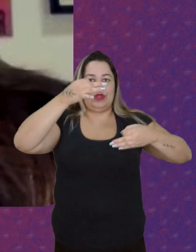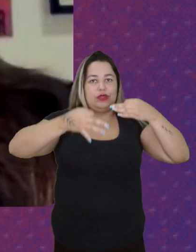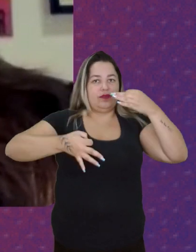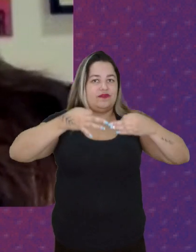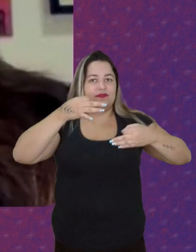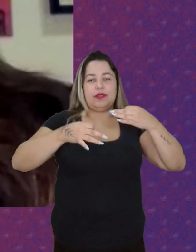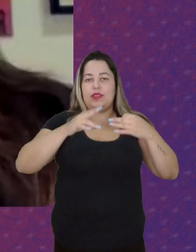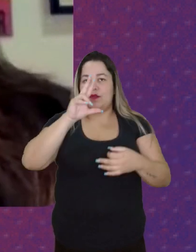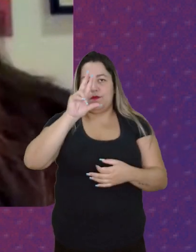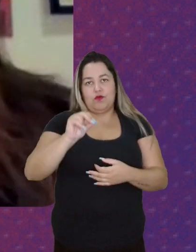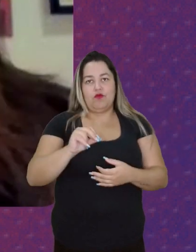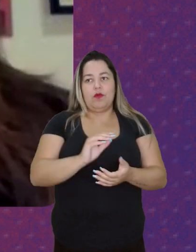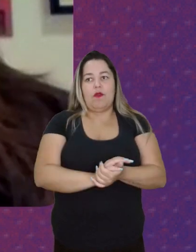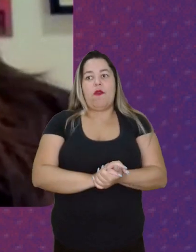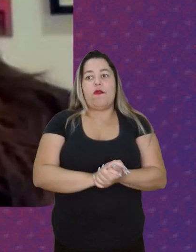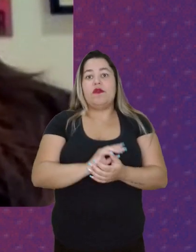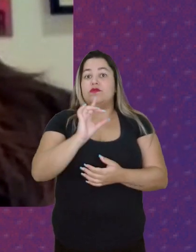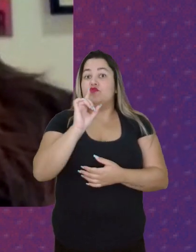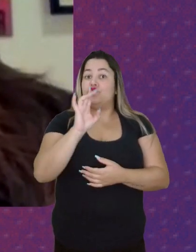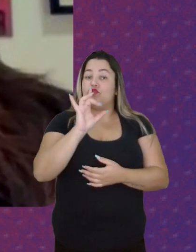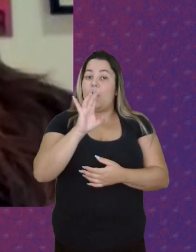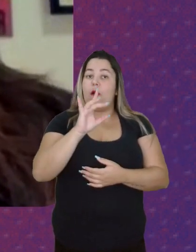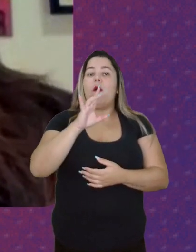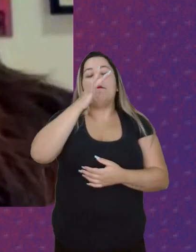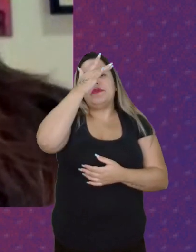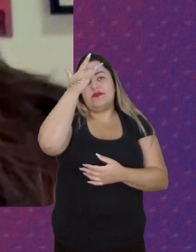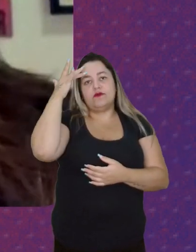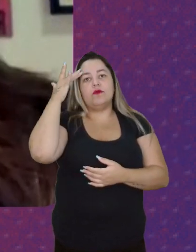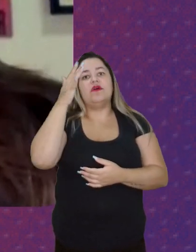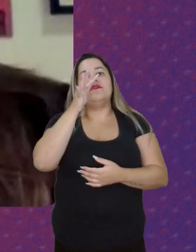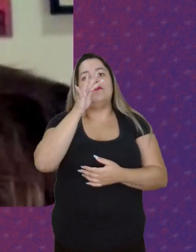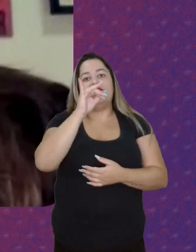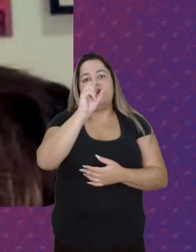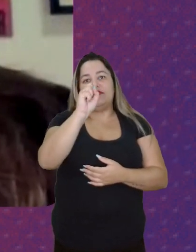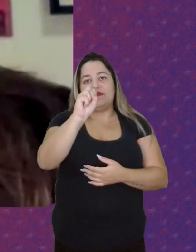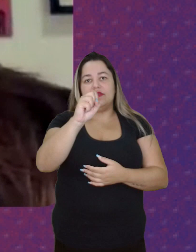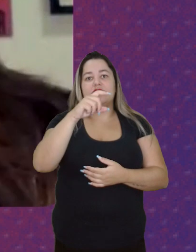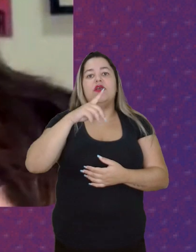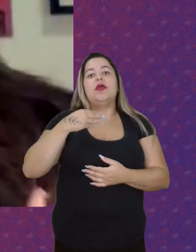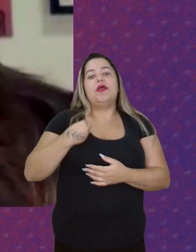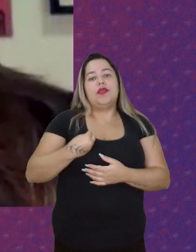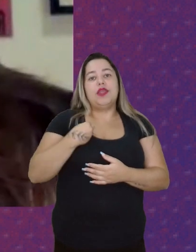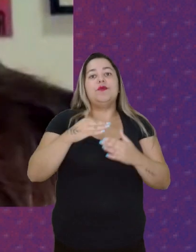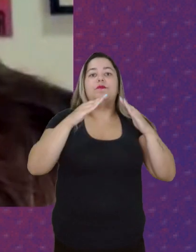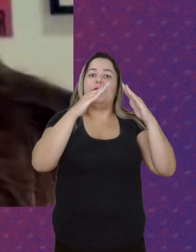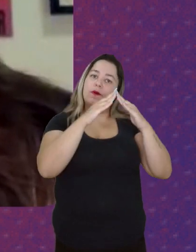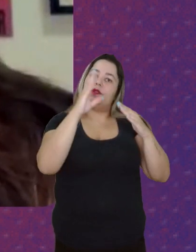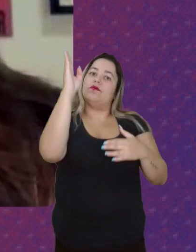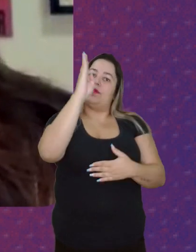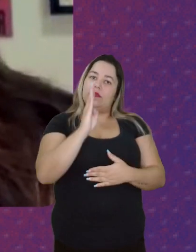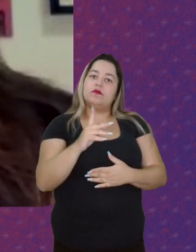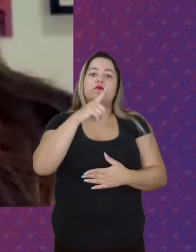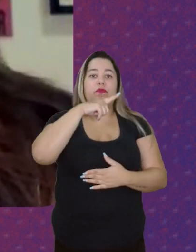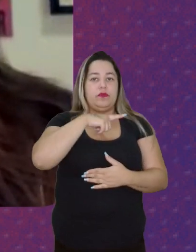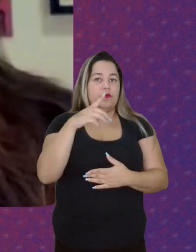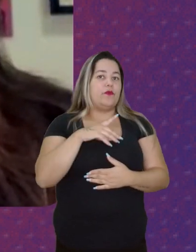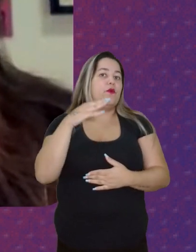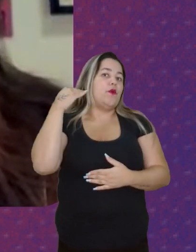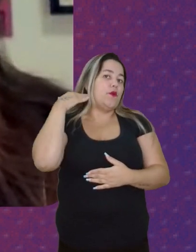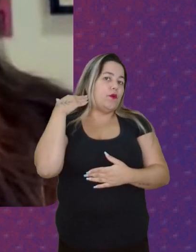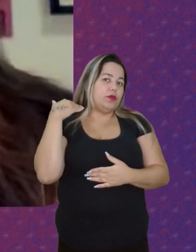físicas, e somente de pessoas físicas residentes no Brasil, com contas no Brasil, enfim, não pode